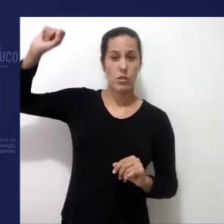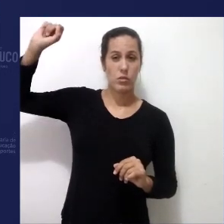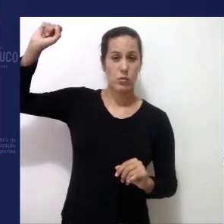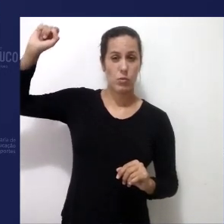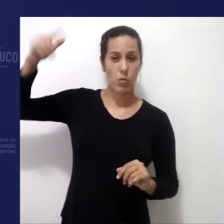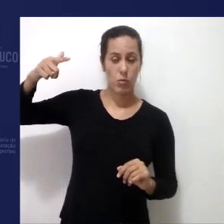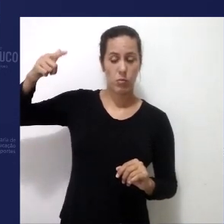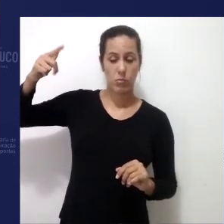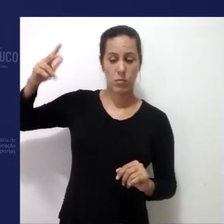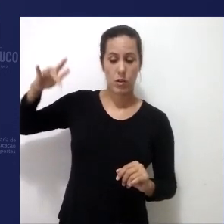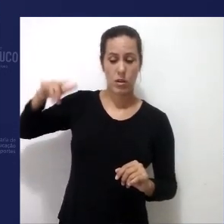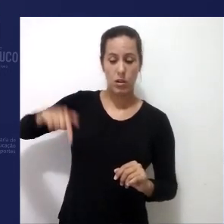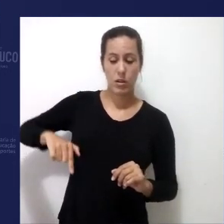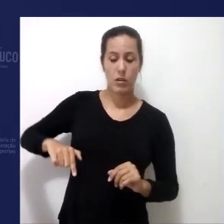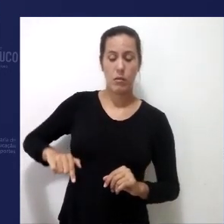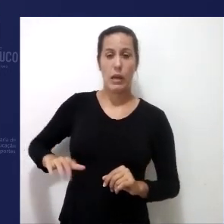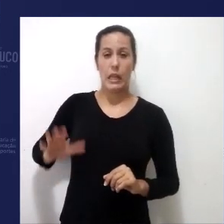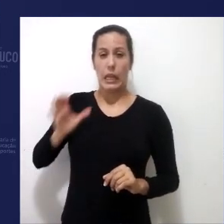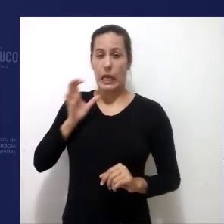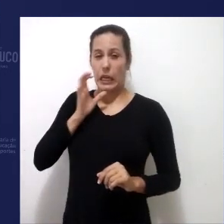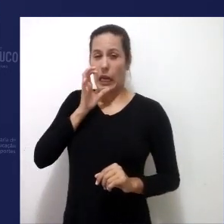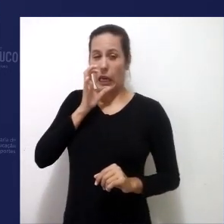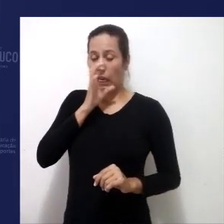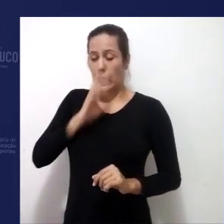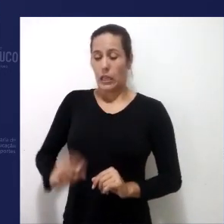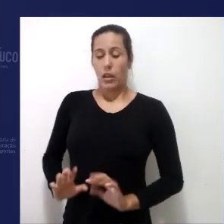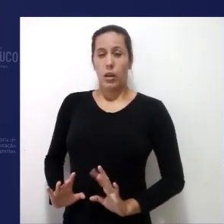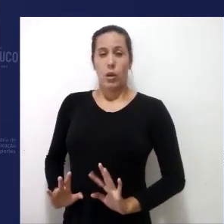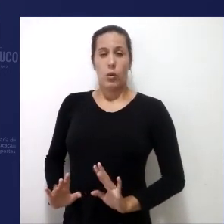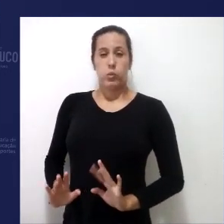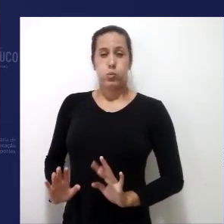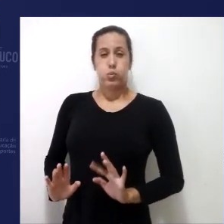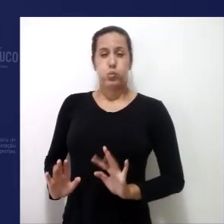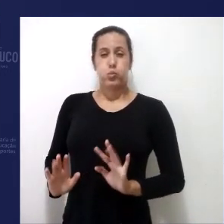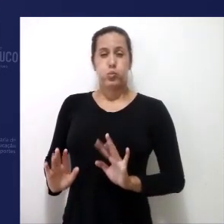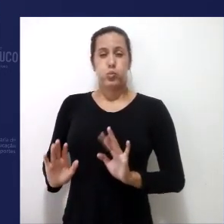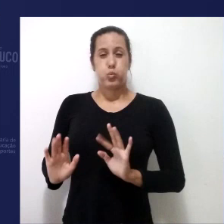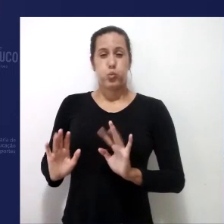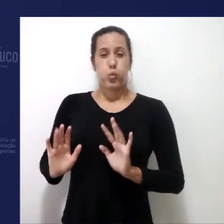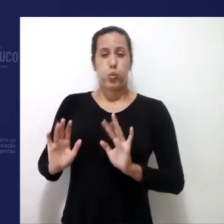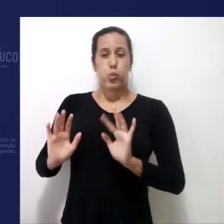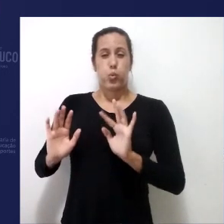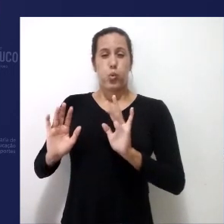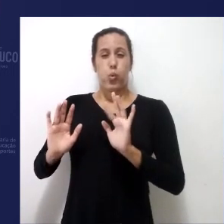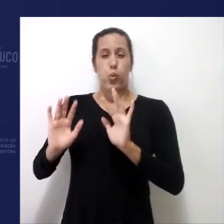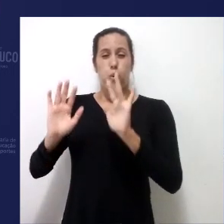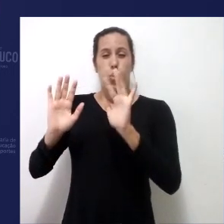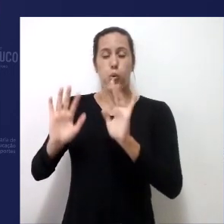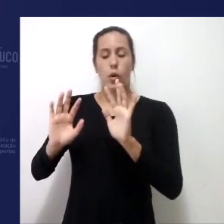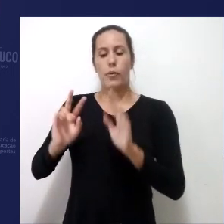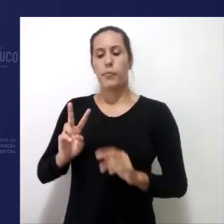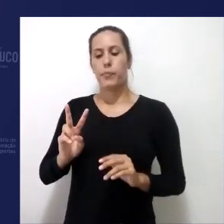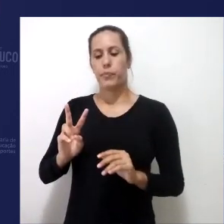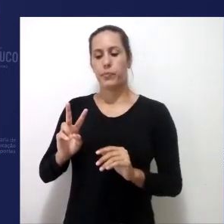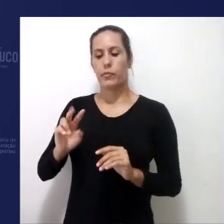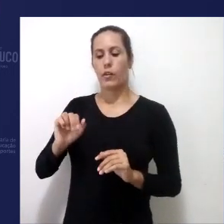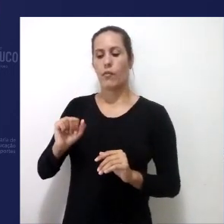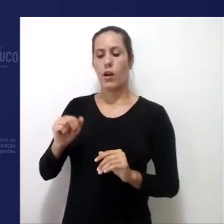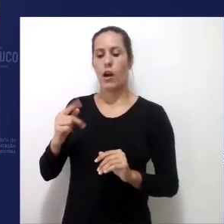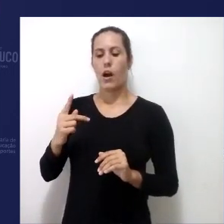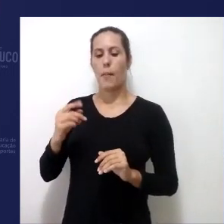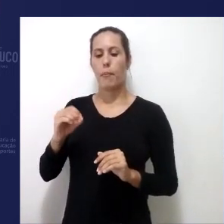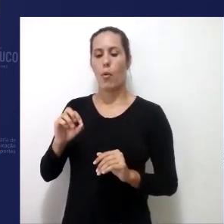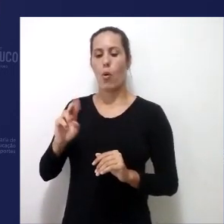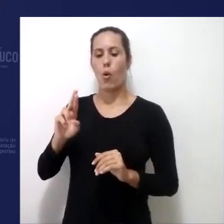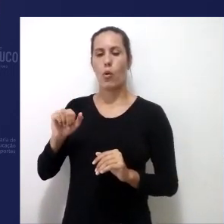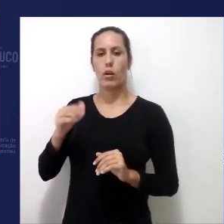energia térmica, radiação, e ela vai evaporar dos oceanos, rios e lagos. Vai formar aí o que a gente chama de